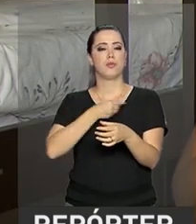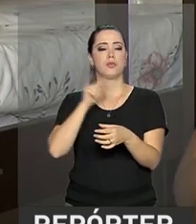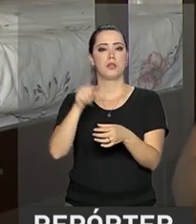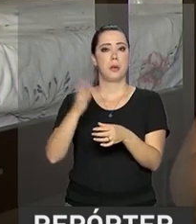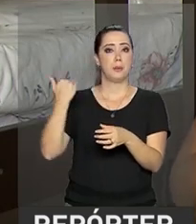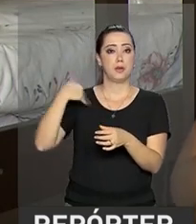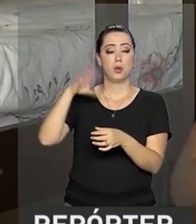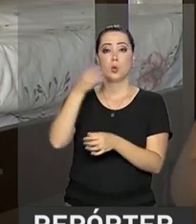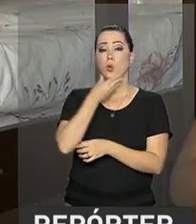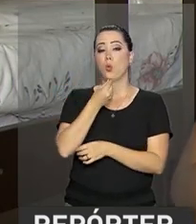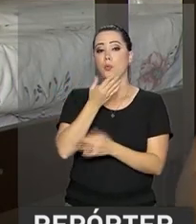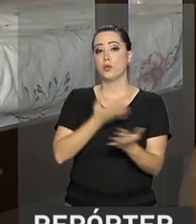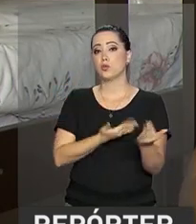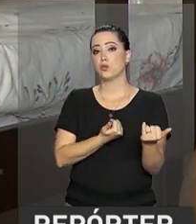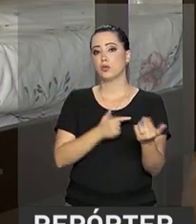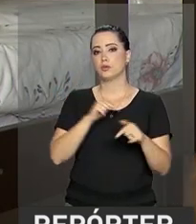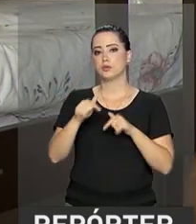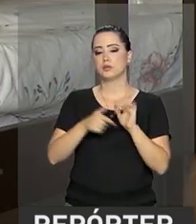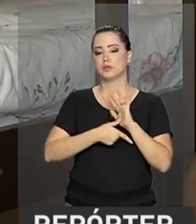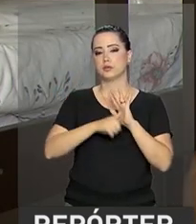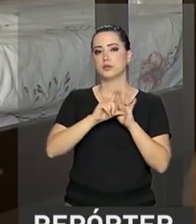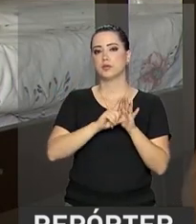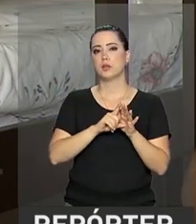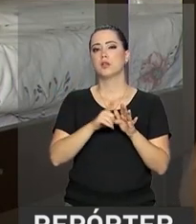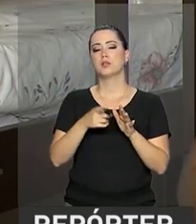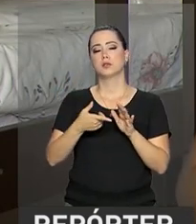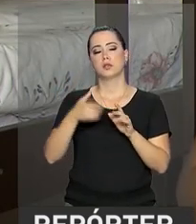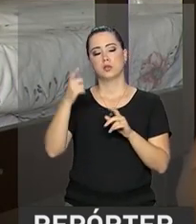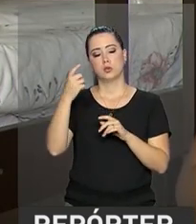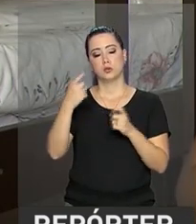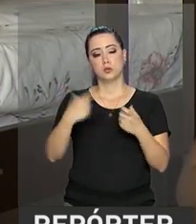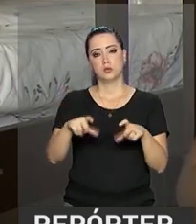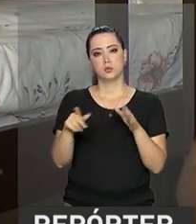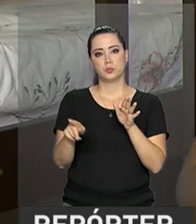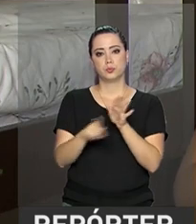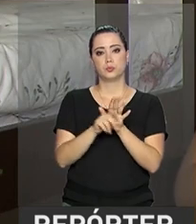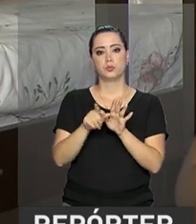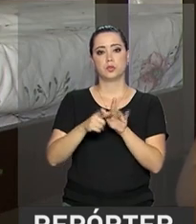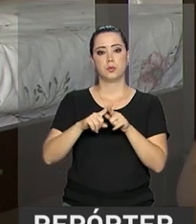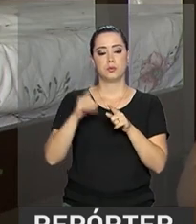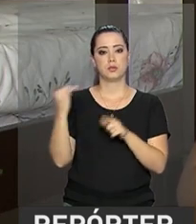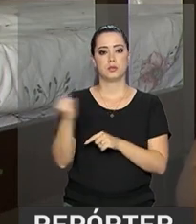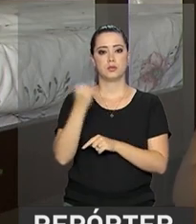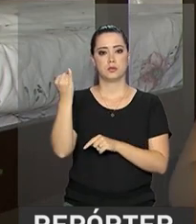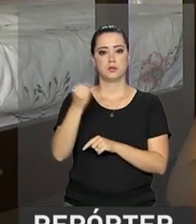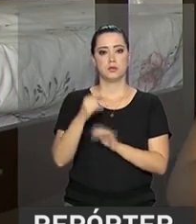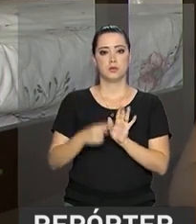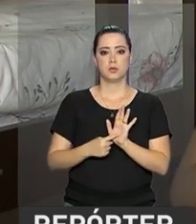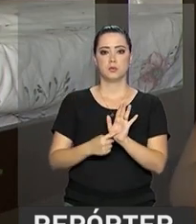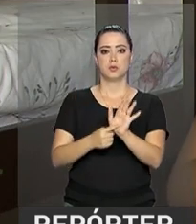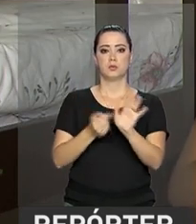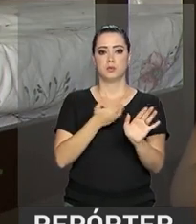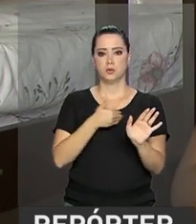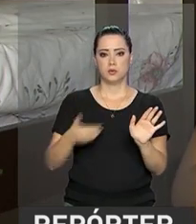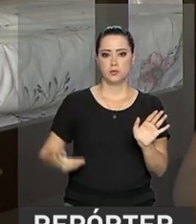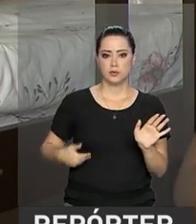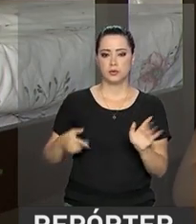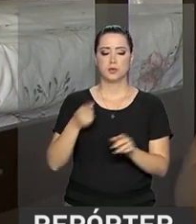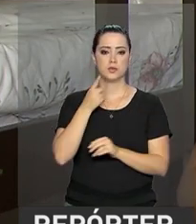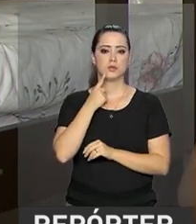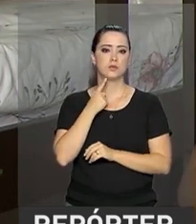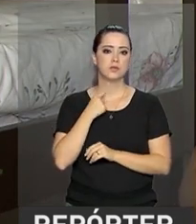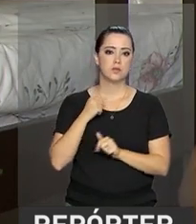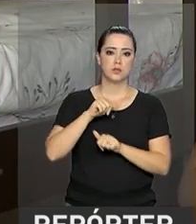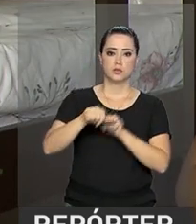maioria são homens jovens que trabalhavam em sua terra natal. Mas o mais importante, eles demonstraram para o governo a vontade